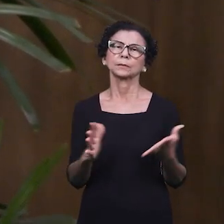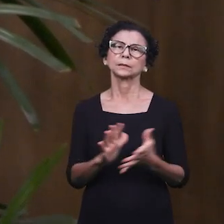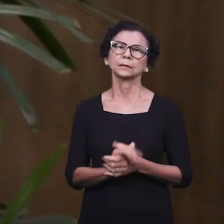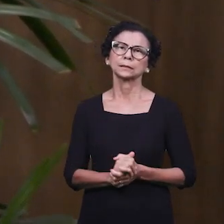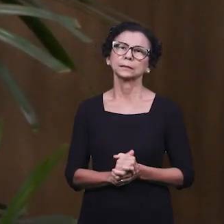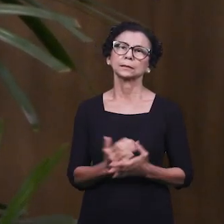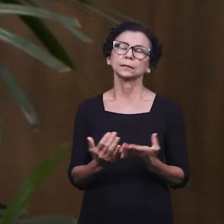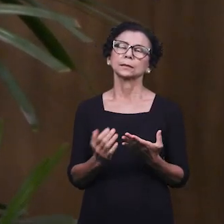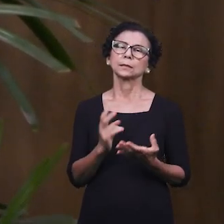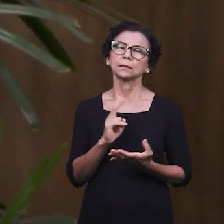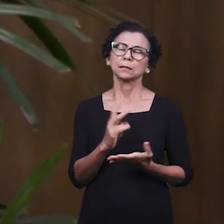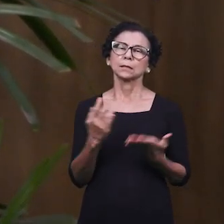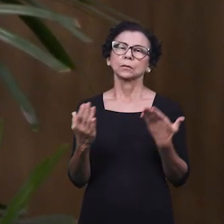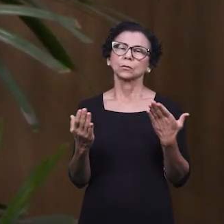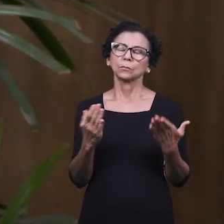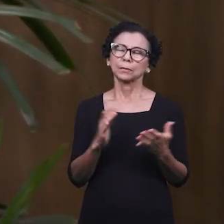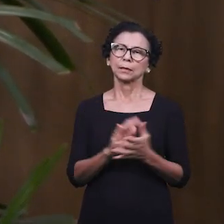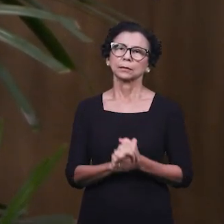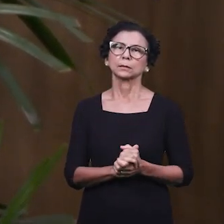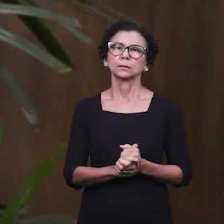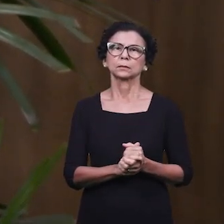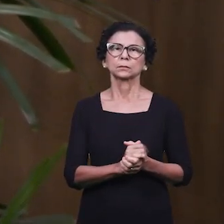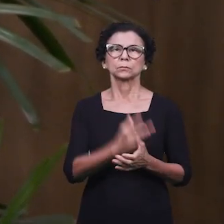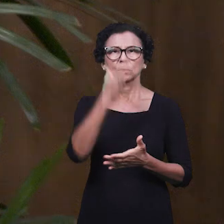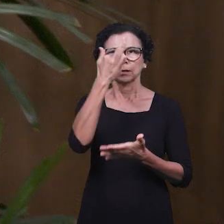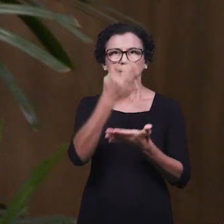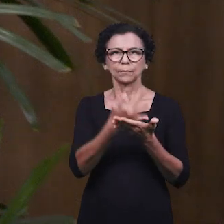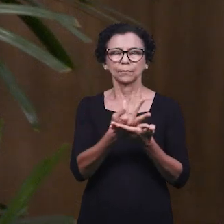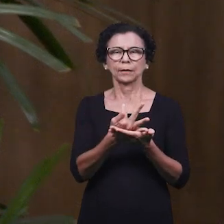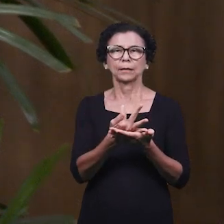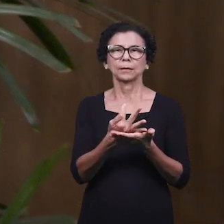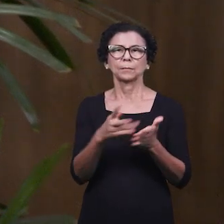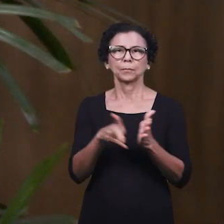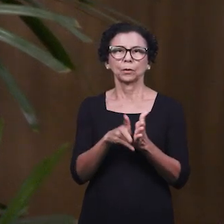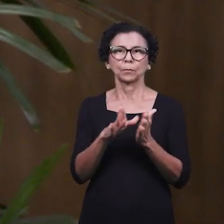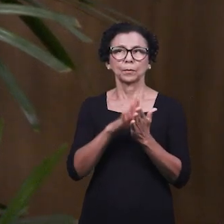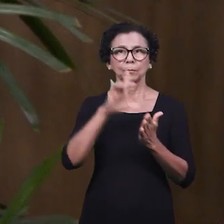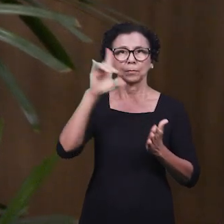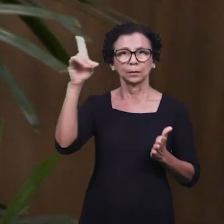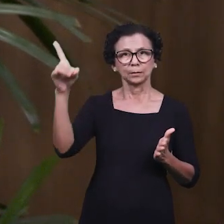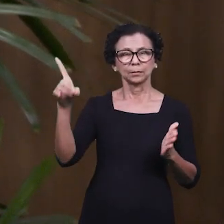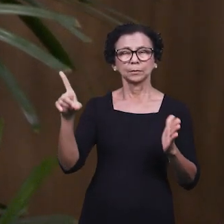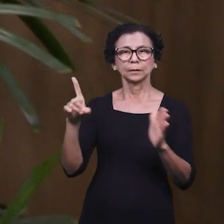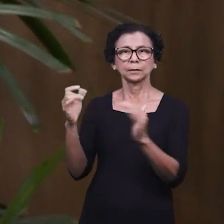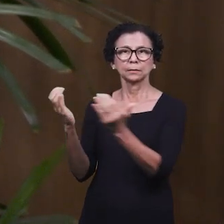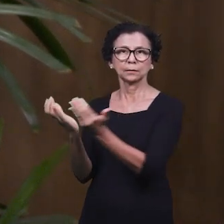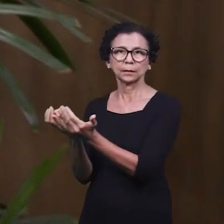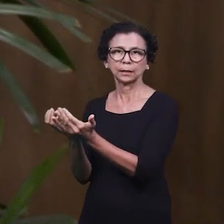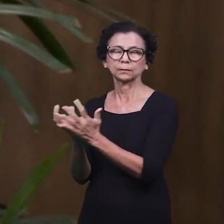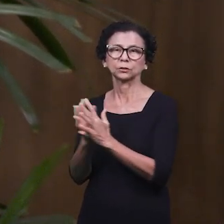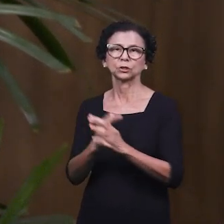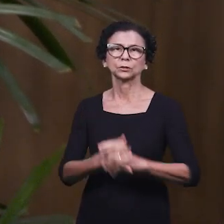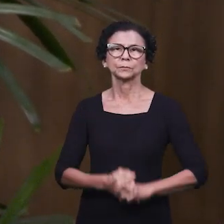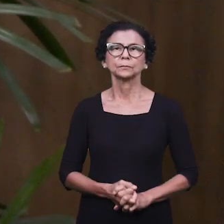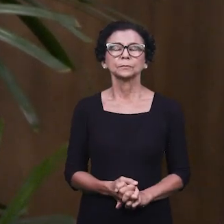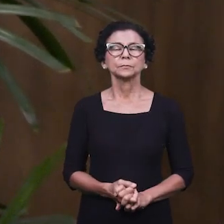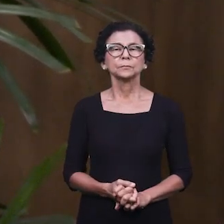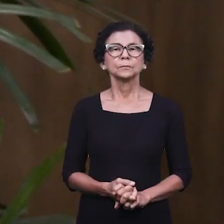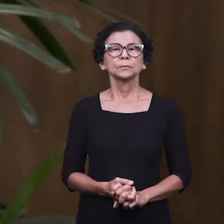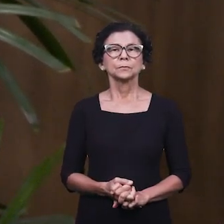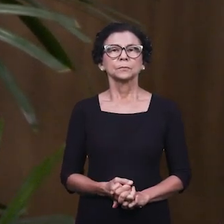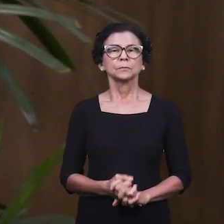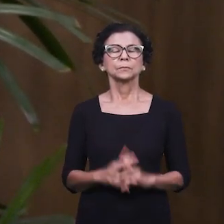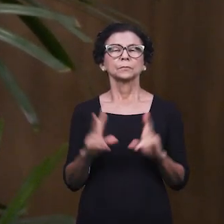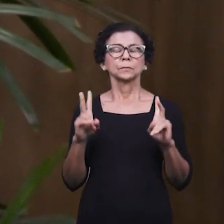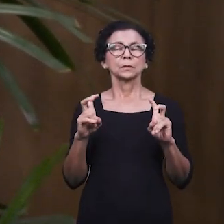fé bíblica e cristã que nós vivenciamos. No programa de hoje nós vamos falar sobre família na escola,